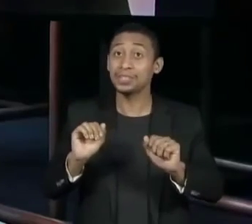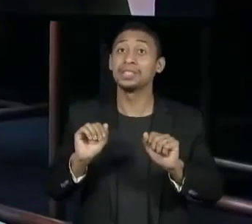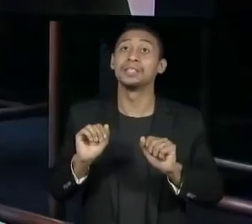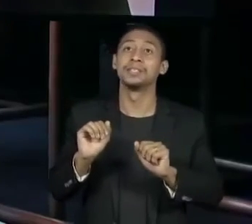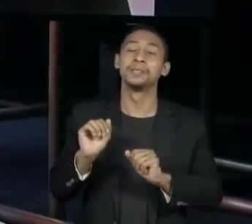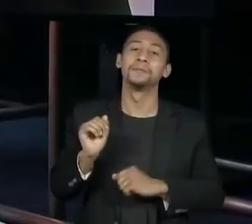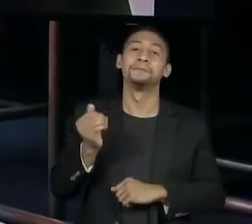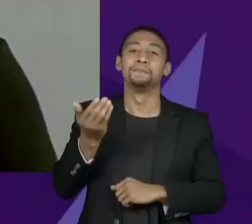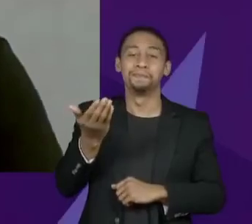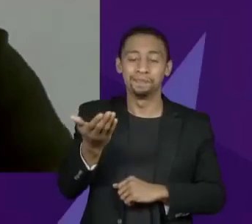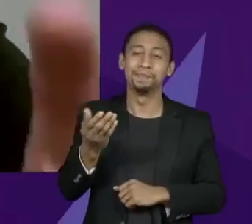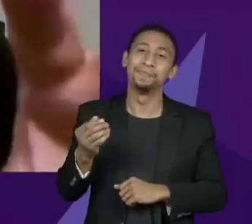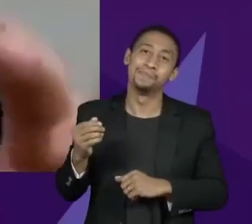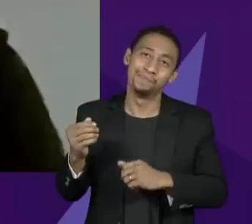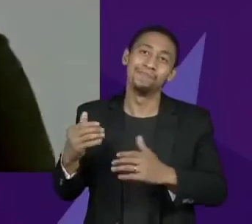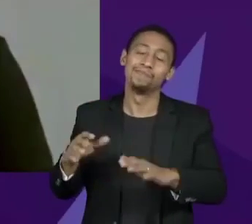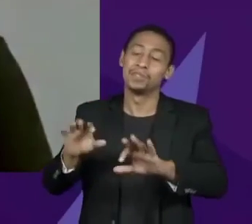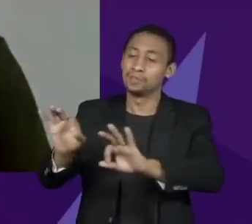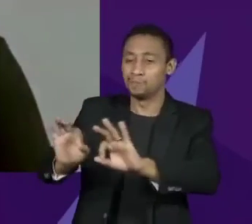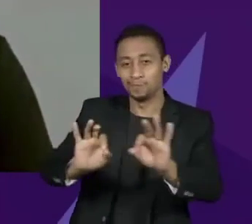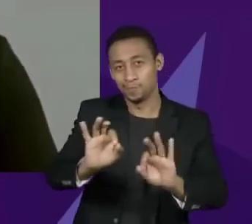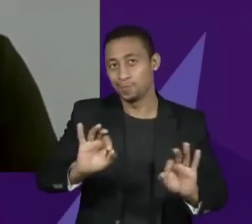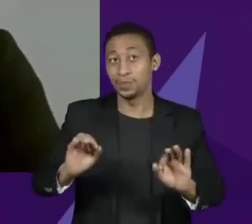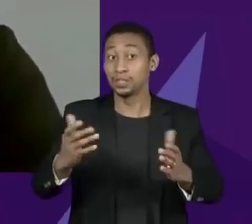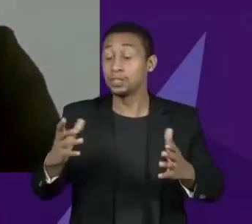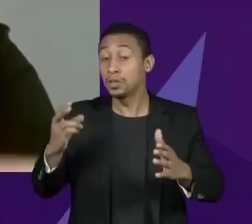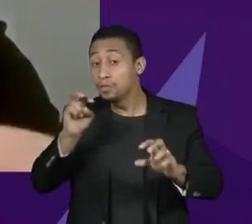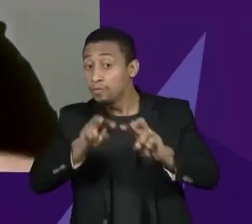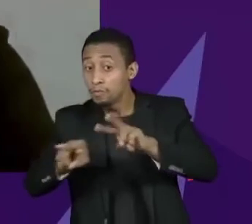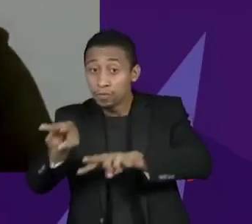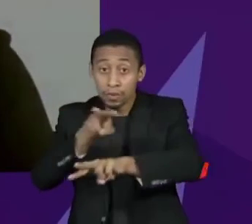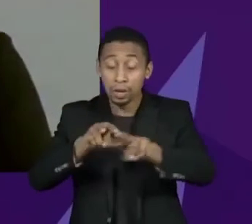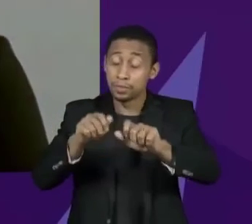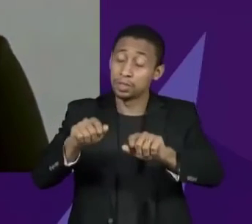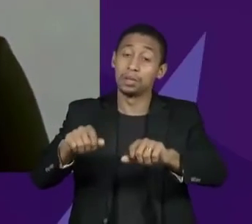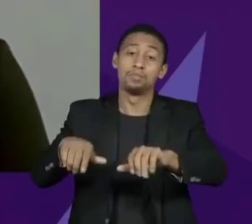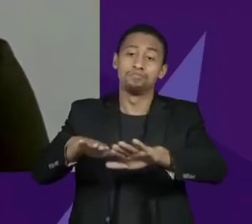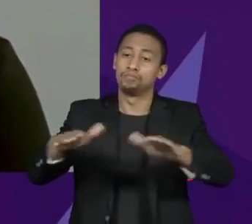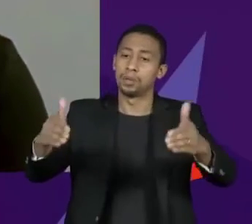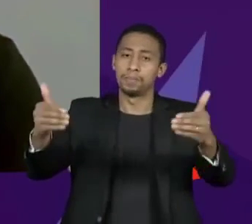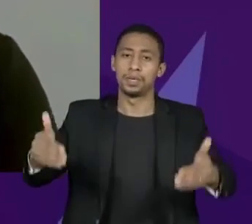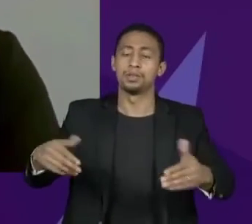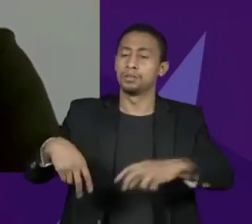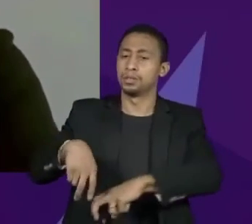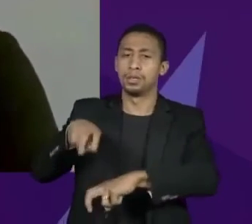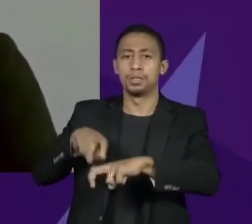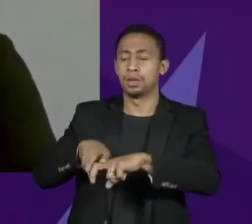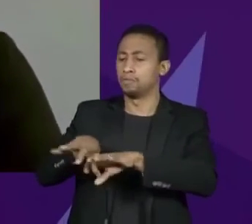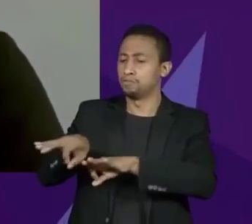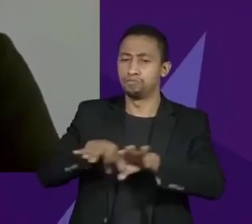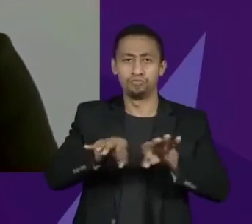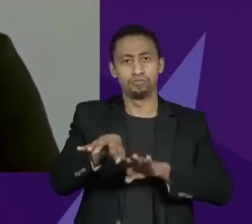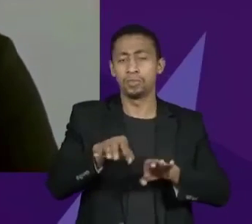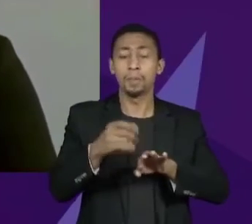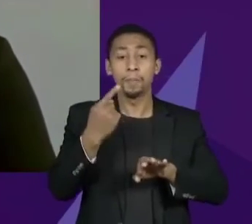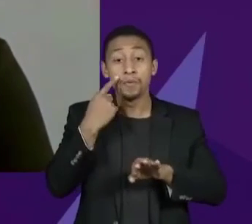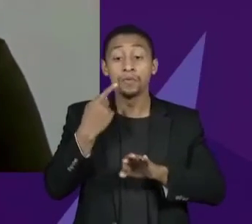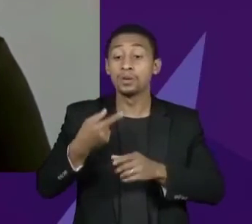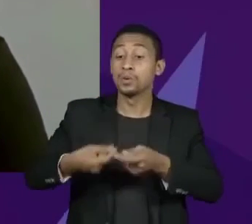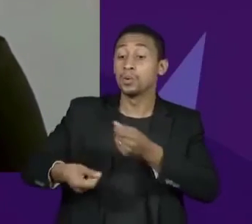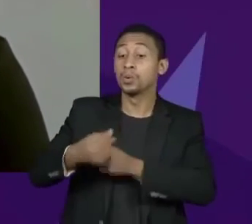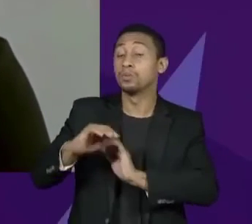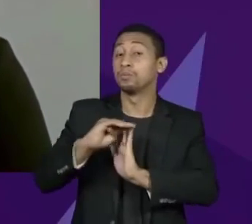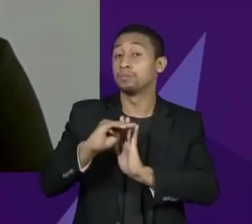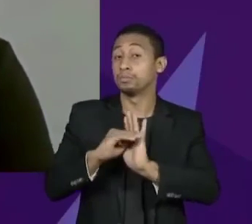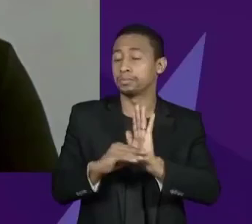duas candidaturas. É. Se a gente quiser ir para o segundo turno, a gente tem que sentar numa mesa e tentar construir um projeto onde a agenda econômica, que é a mais